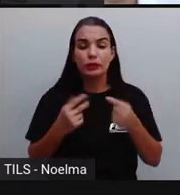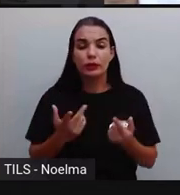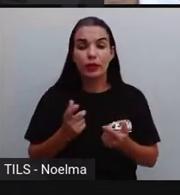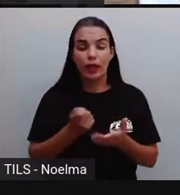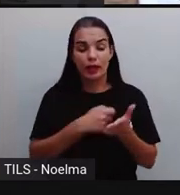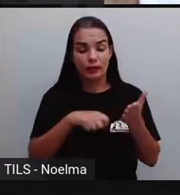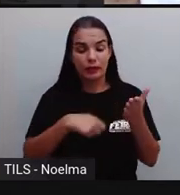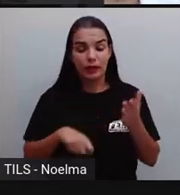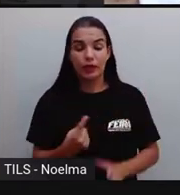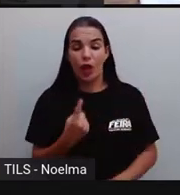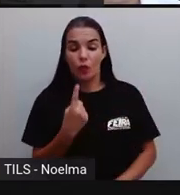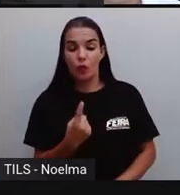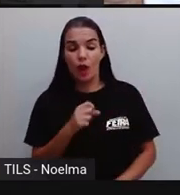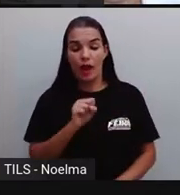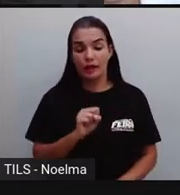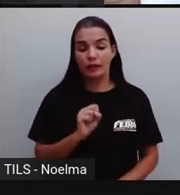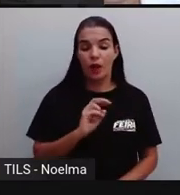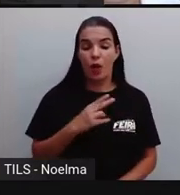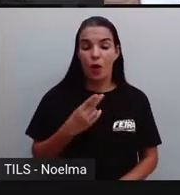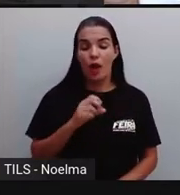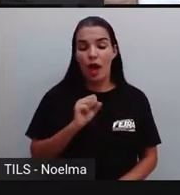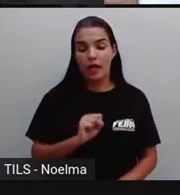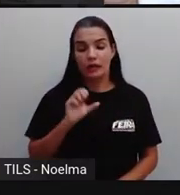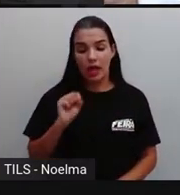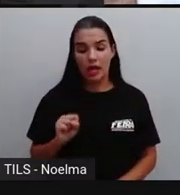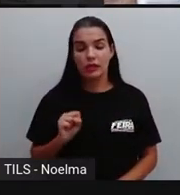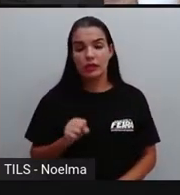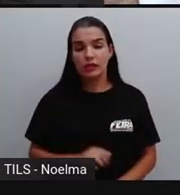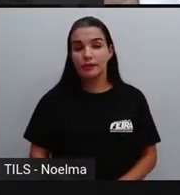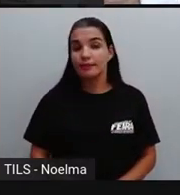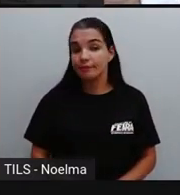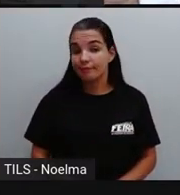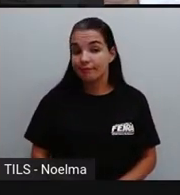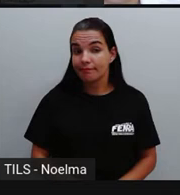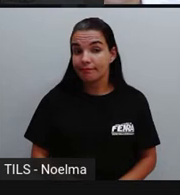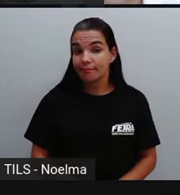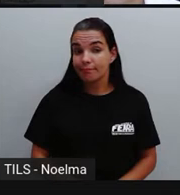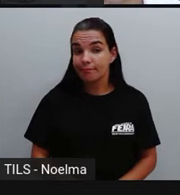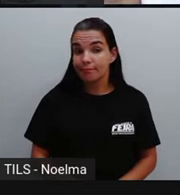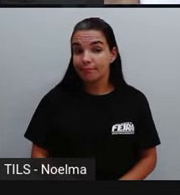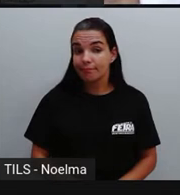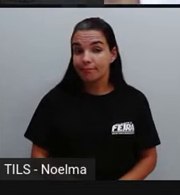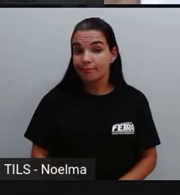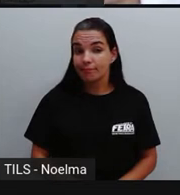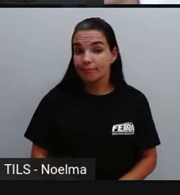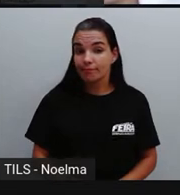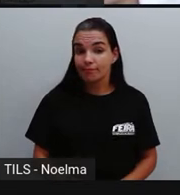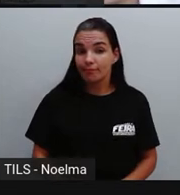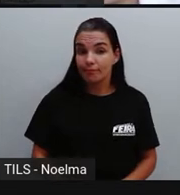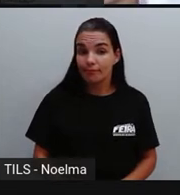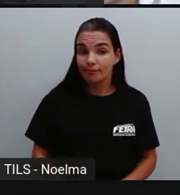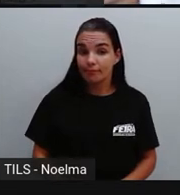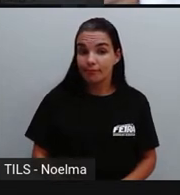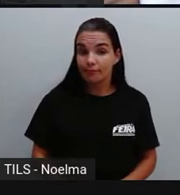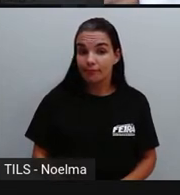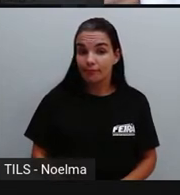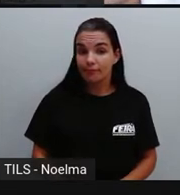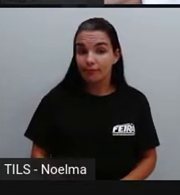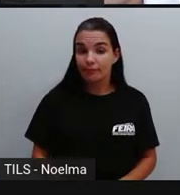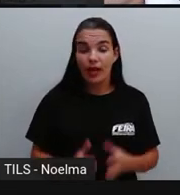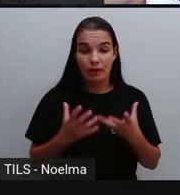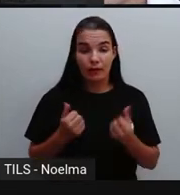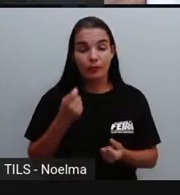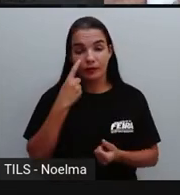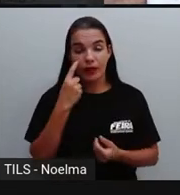foi escrita ali com si, que foi escrita com dois sis, que o si tem som de z? Então, vamos ver